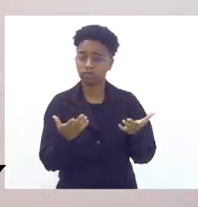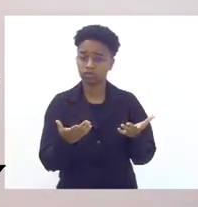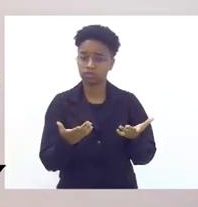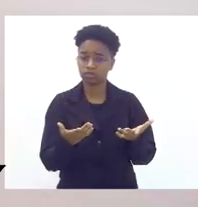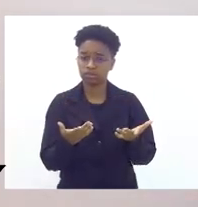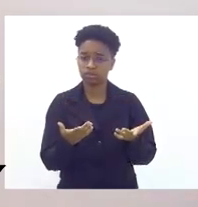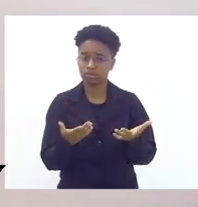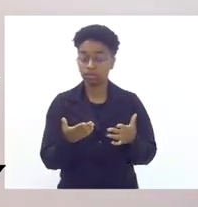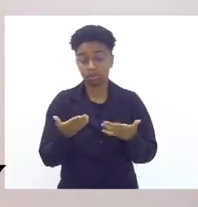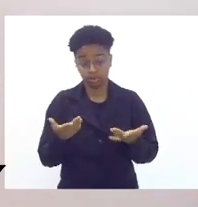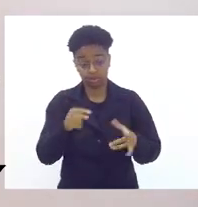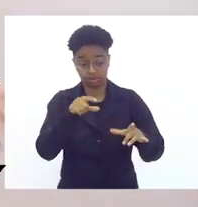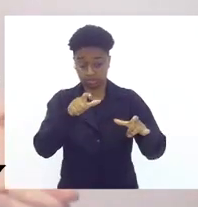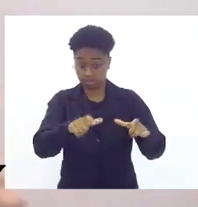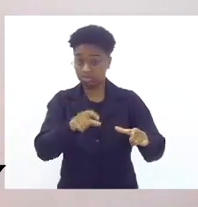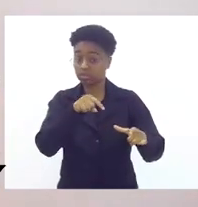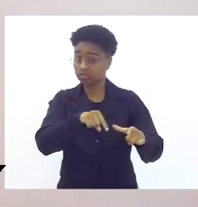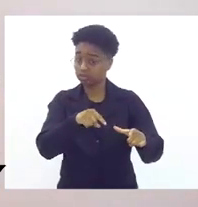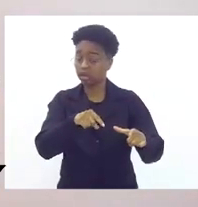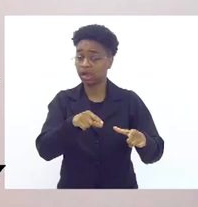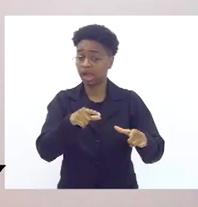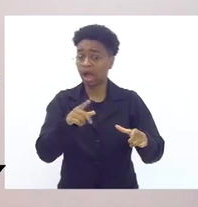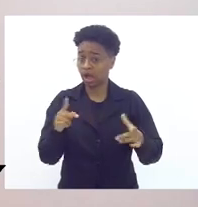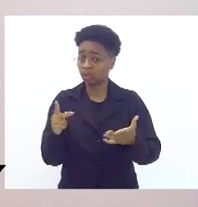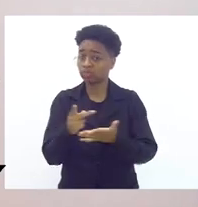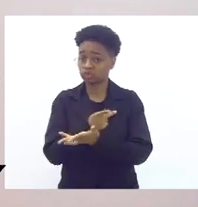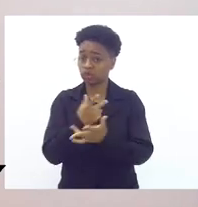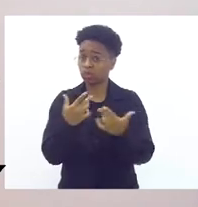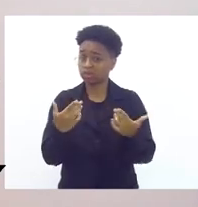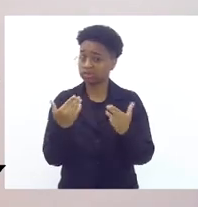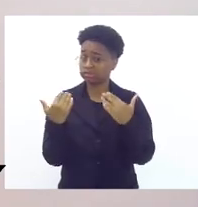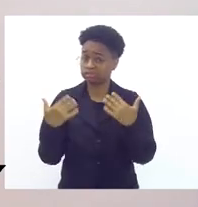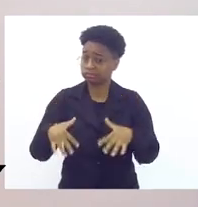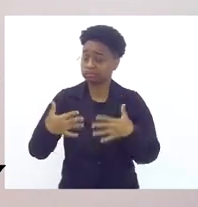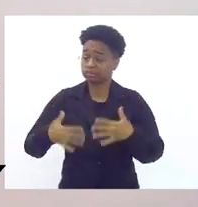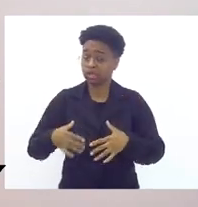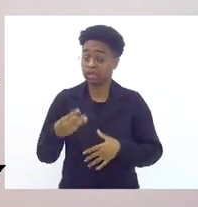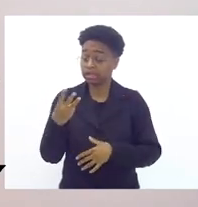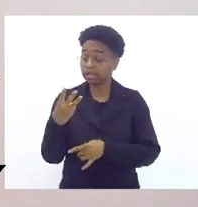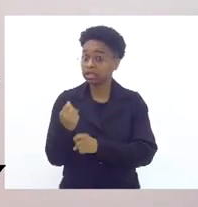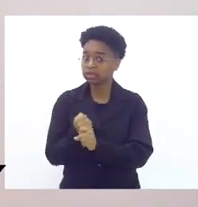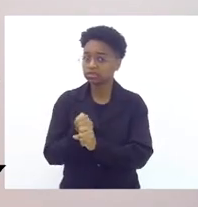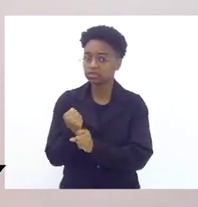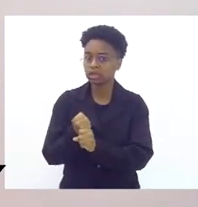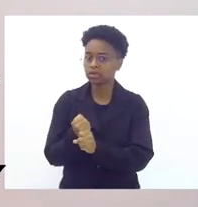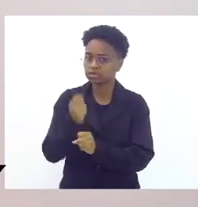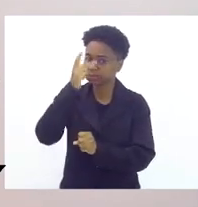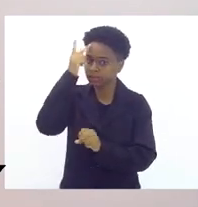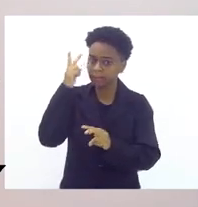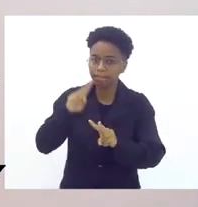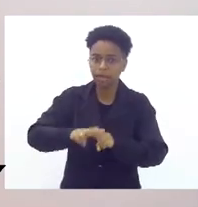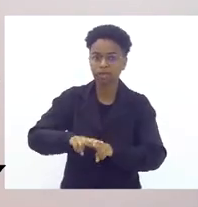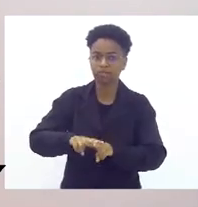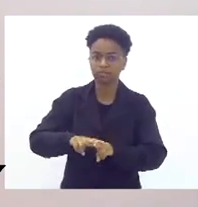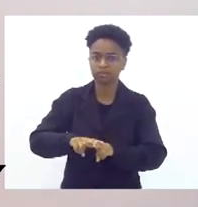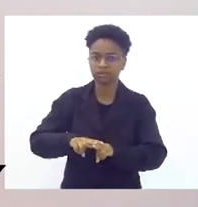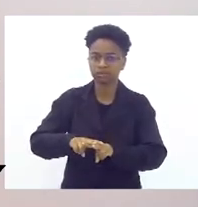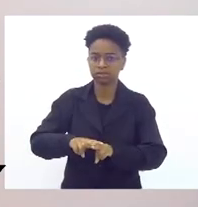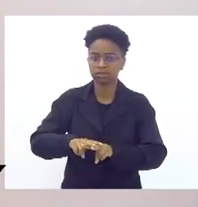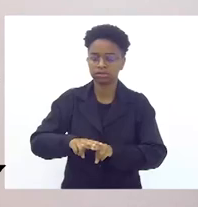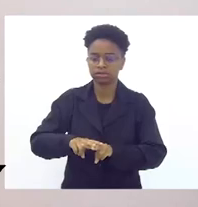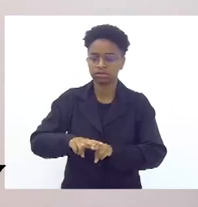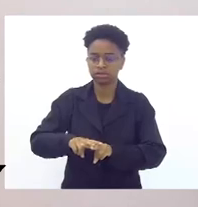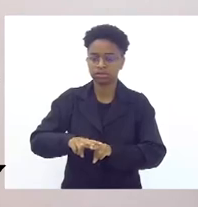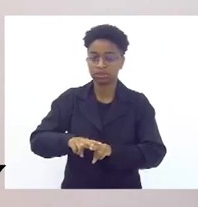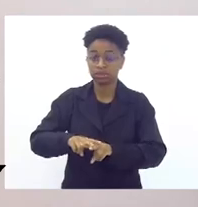é de lá um dos casos mais emblemáticos onde a pessoa ficou três anos presa e reconhecida outras